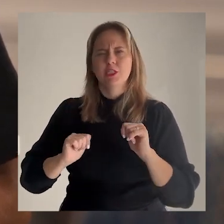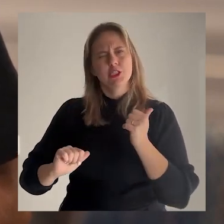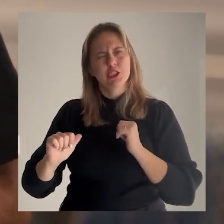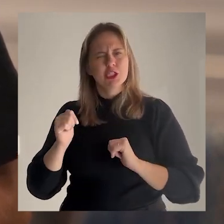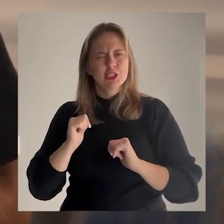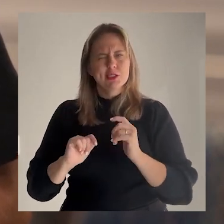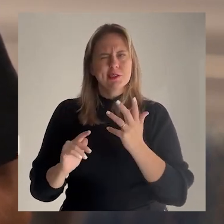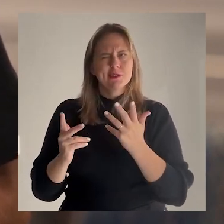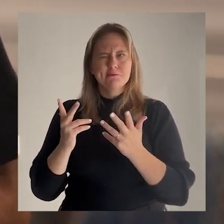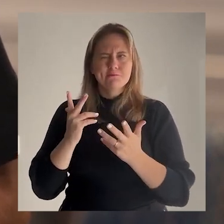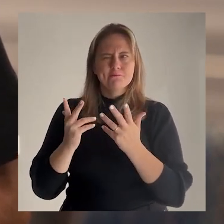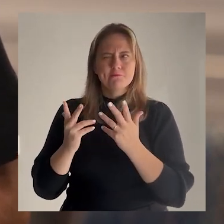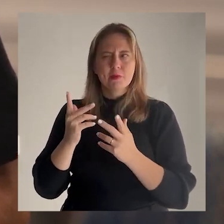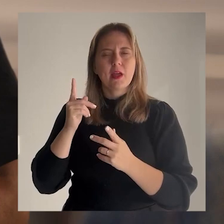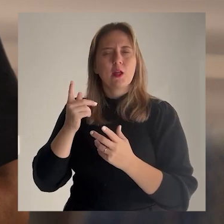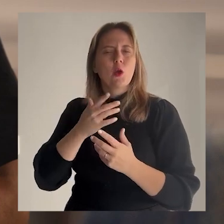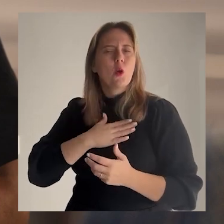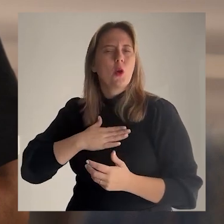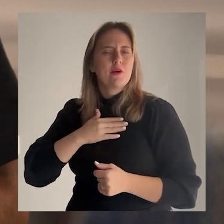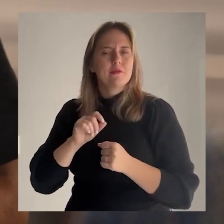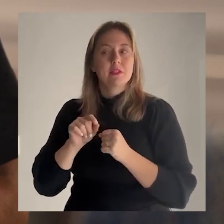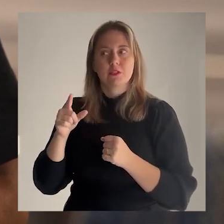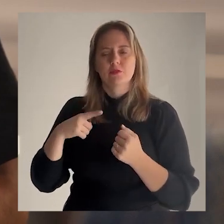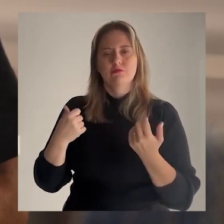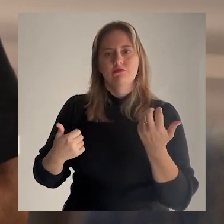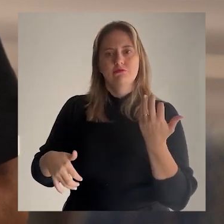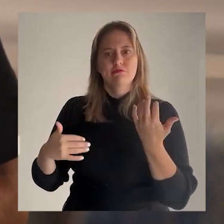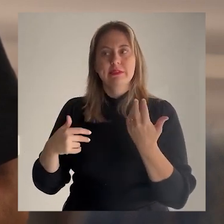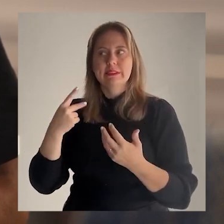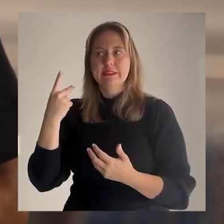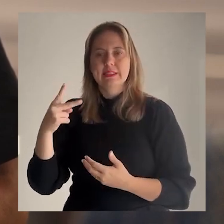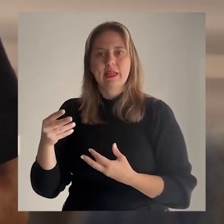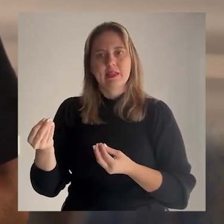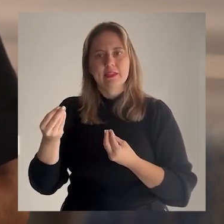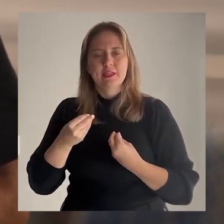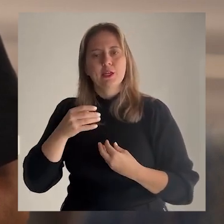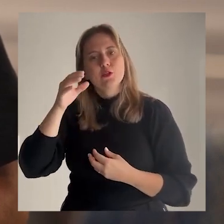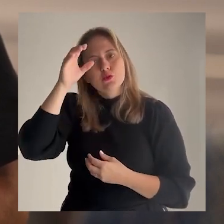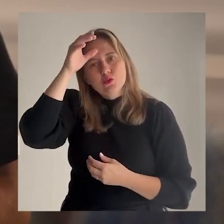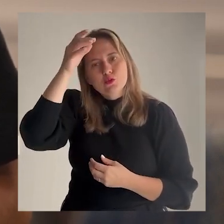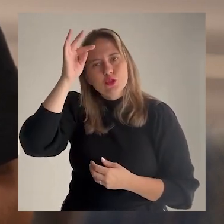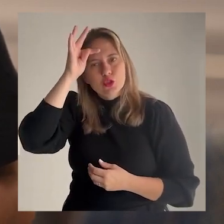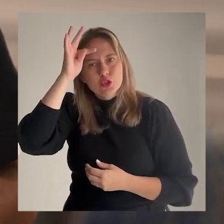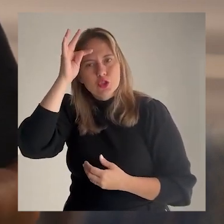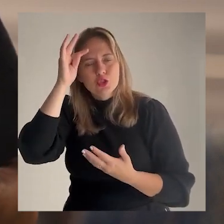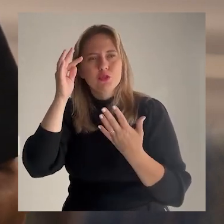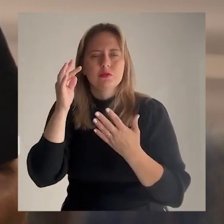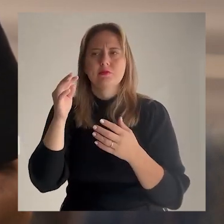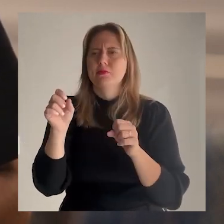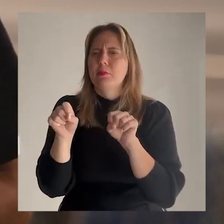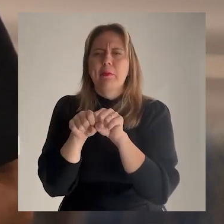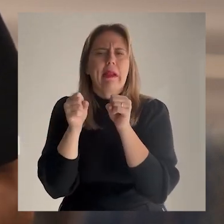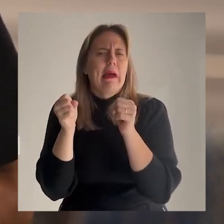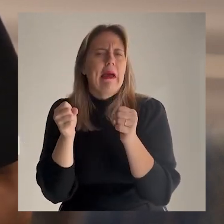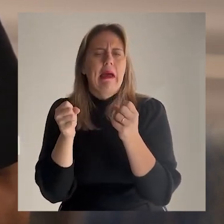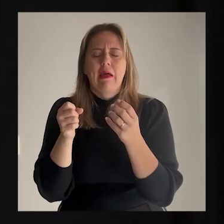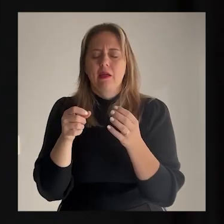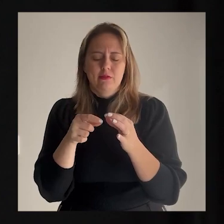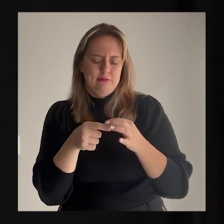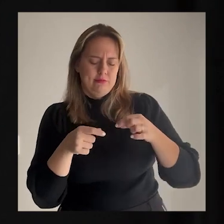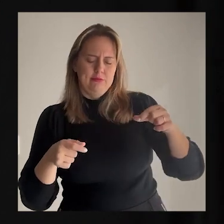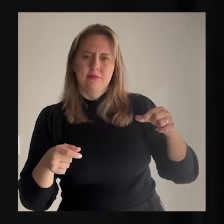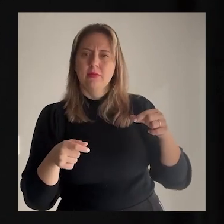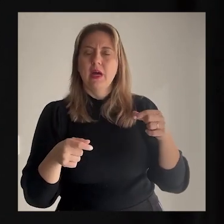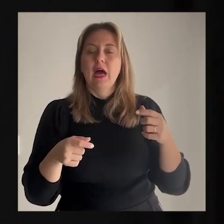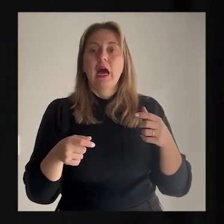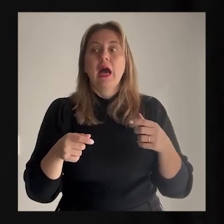meio fazedor, assim. Ele tinha um violão que ele tinha ganhado do meu tio, que estava quebrado, a ponte do violão estava